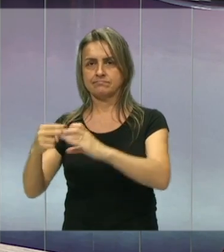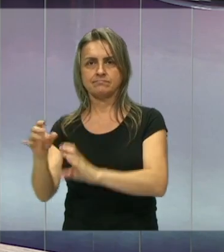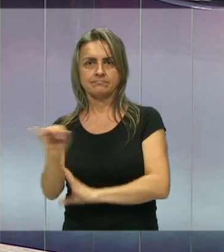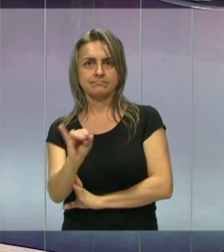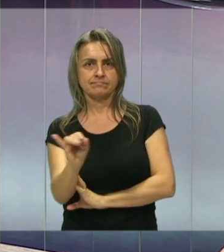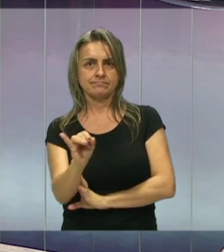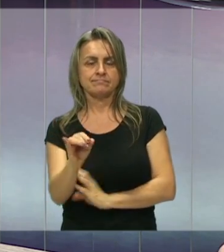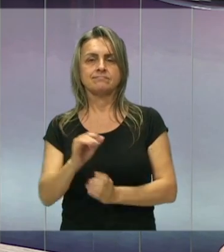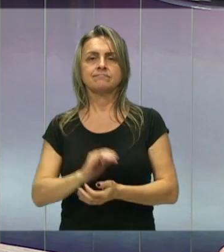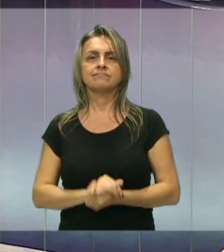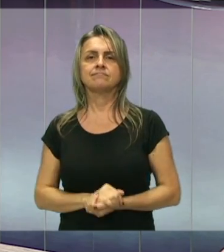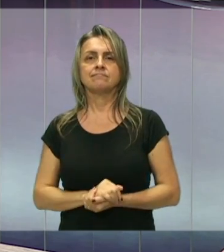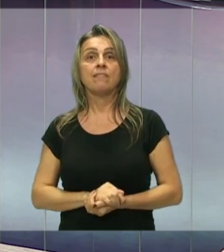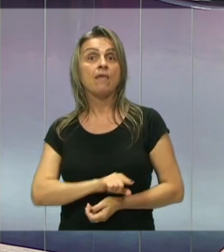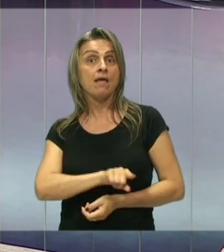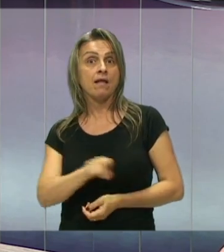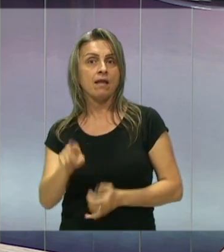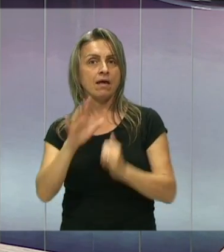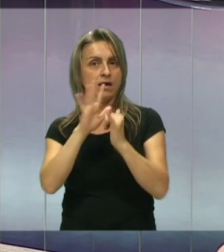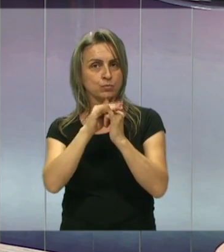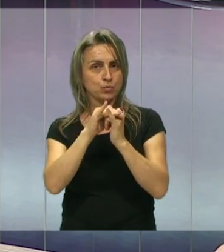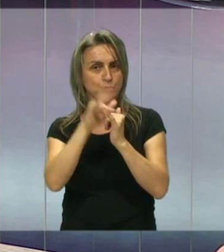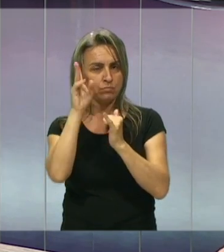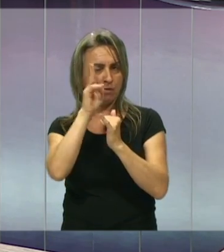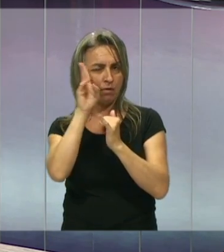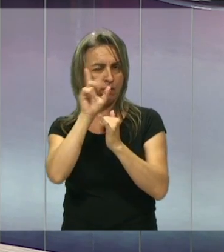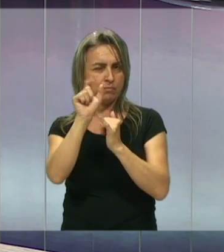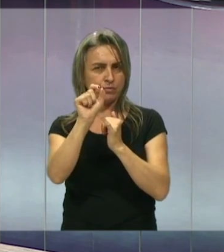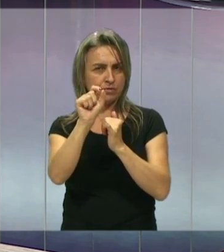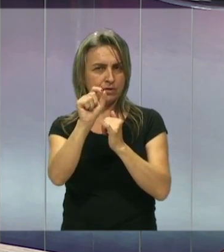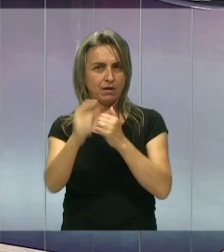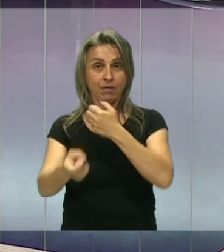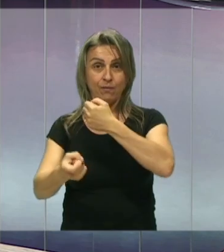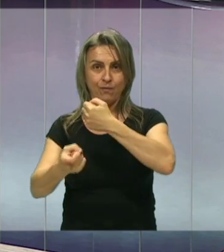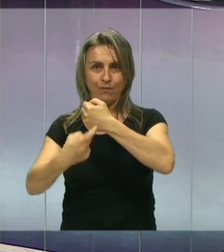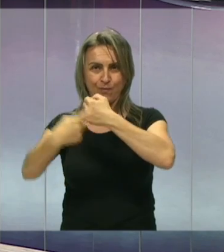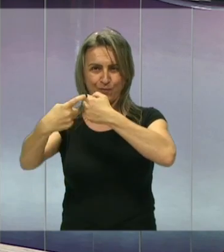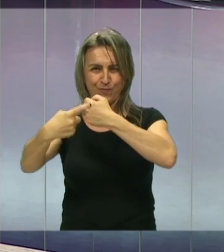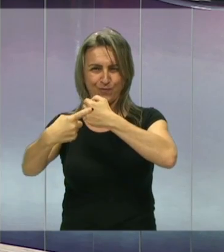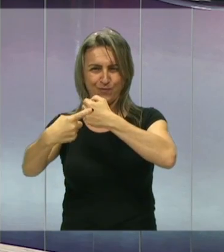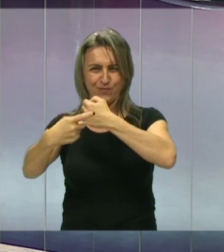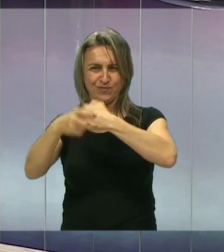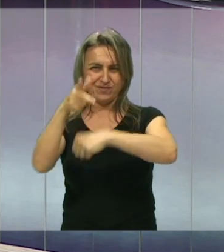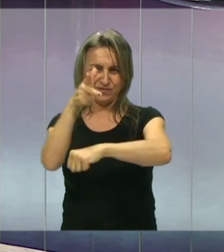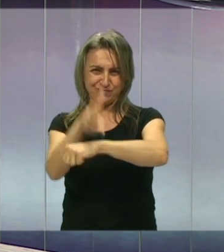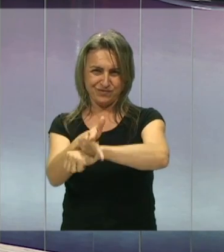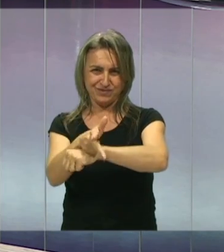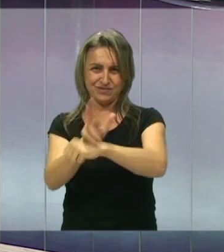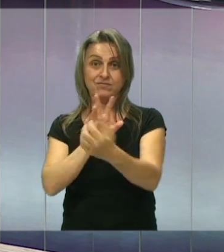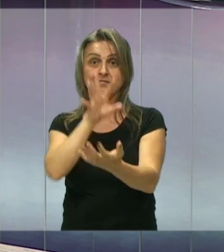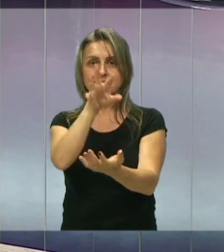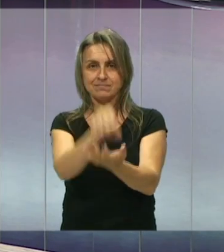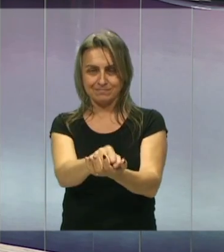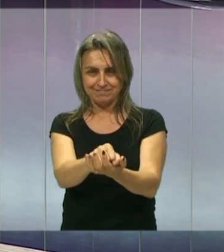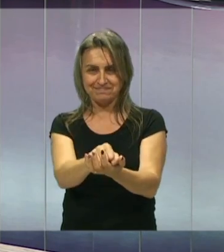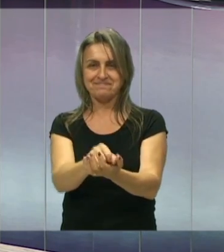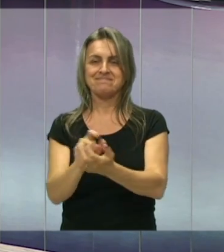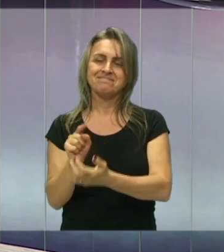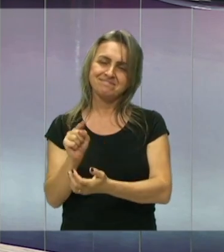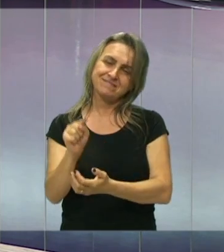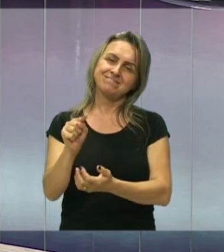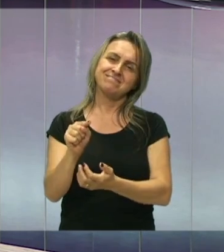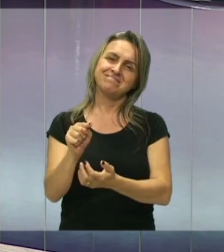Itajaí. Lá no YouTube, não se esqueça, tá? Curta os nossos vídeos, se inscreva no nosso canal